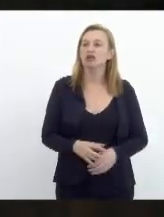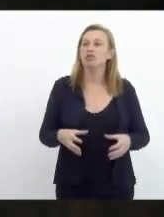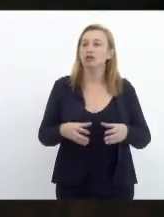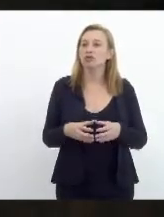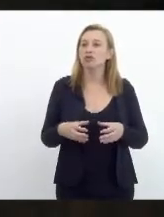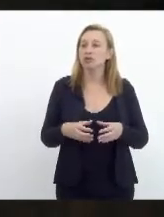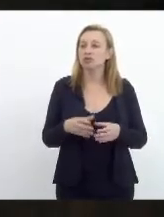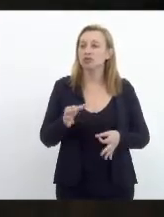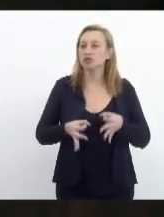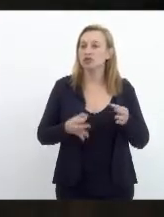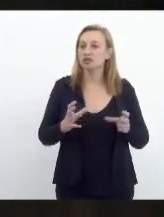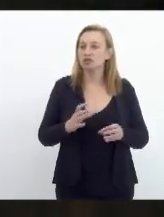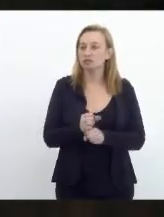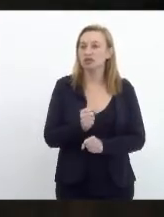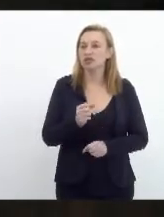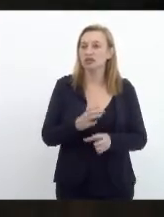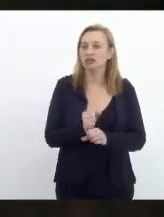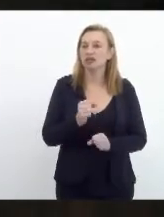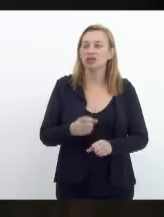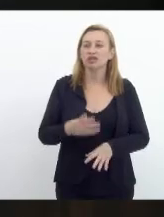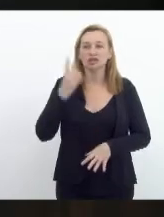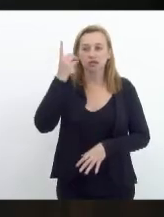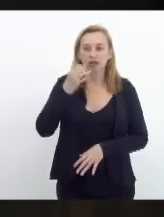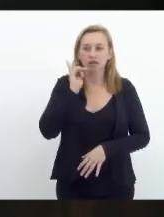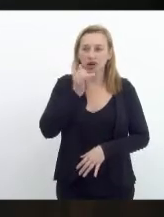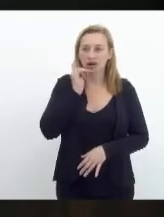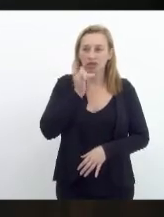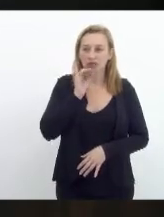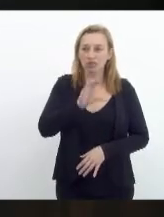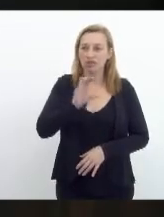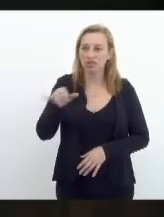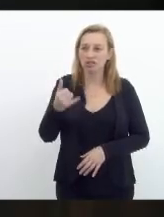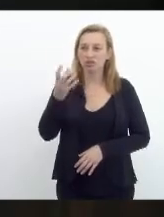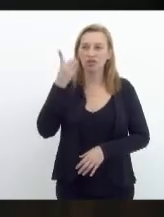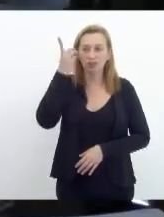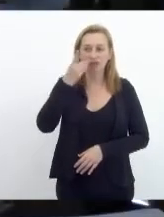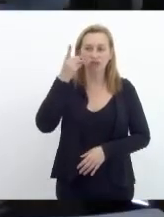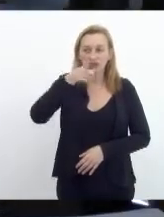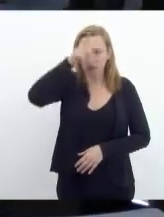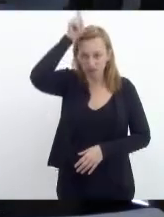Tributação, deputado relator na CCJ, deputado Luiz Paulo.